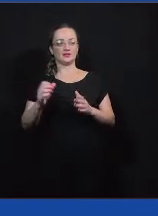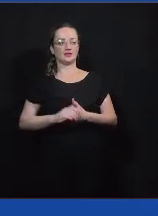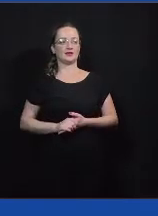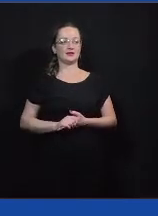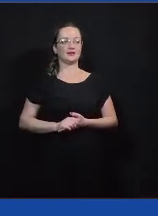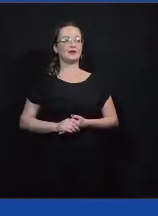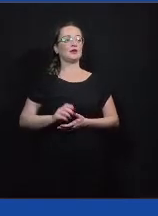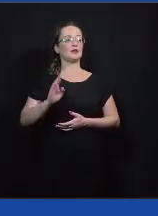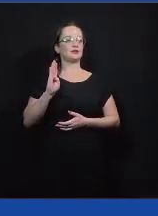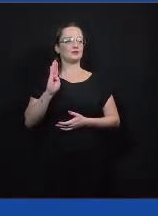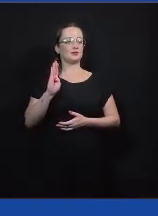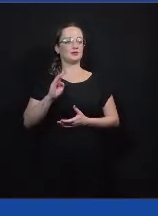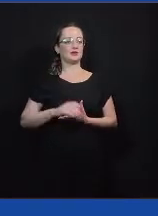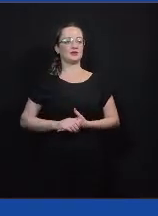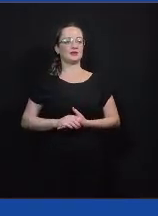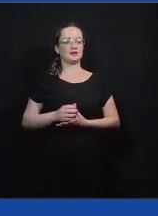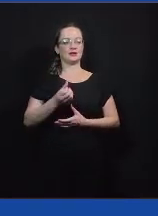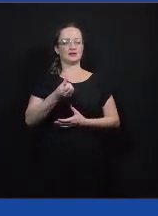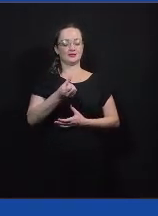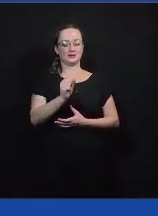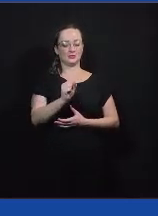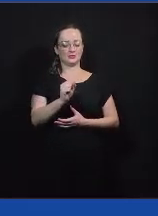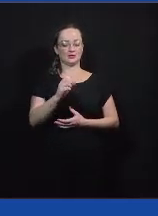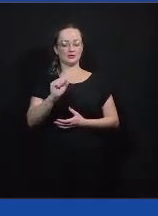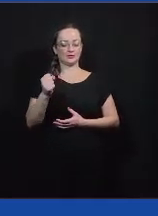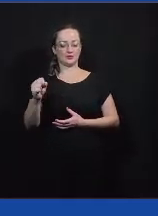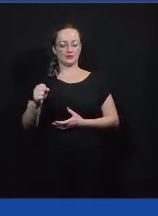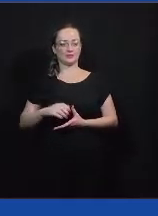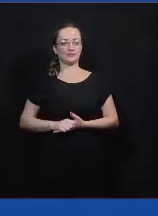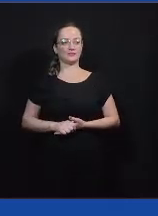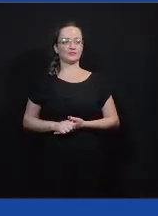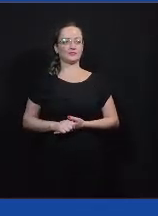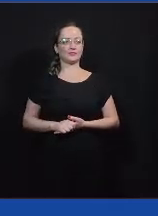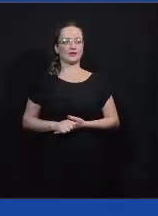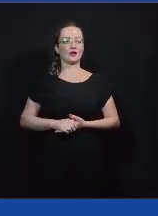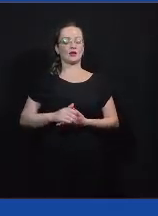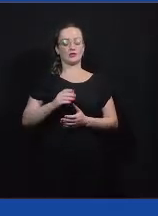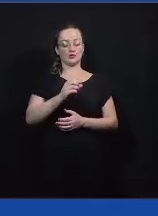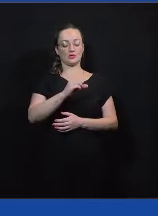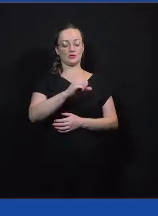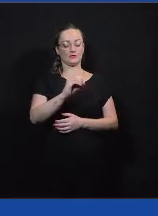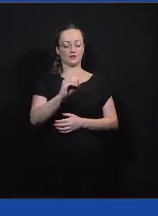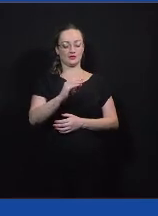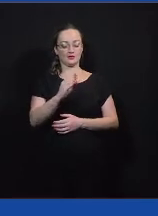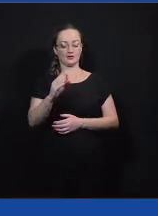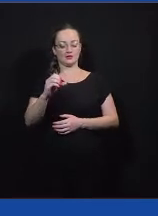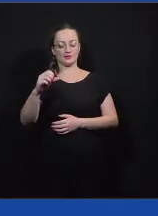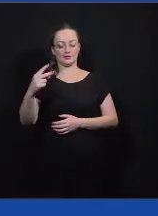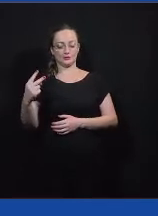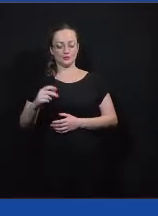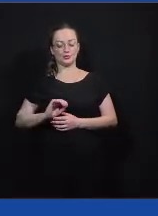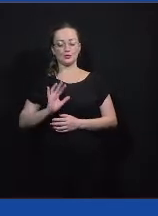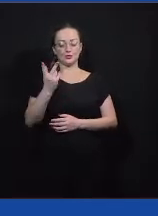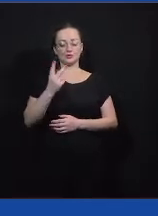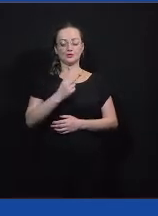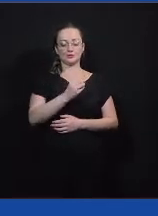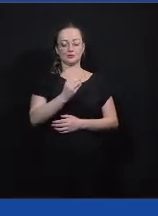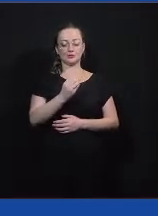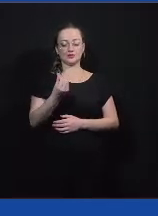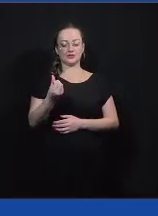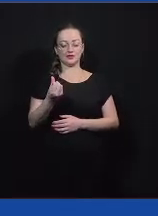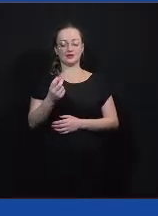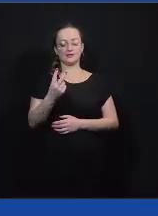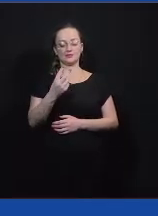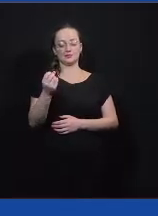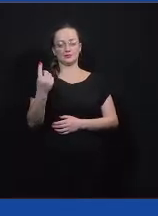B 68/88 alternativa 90 a 92 ou será que aconteceu de 2006